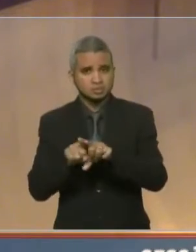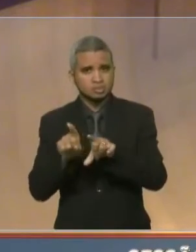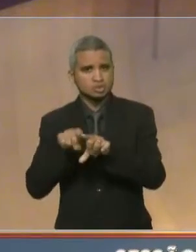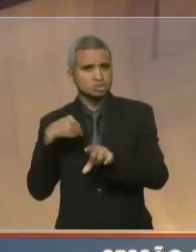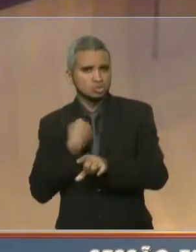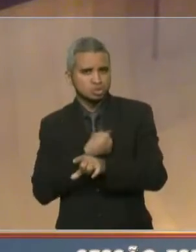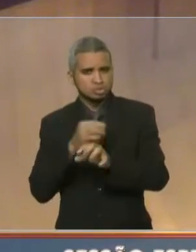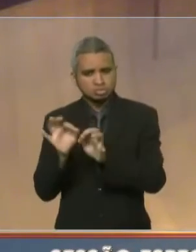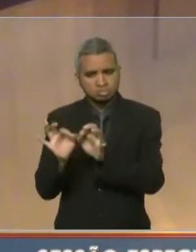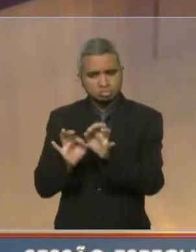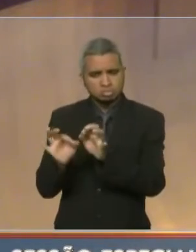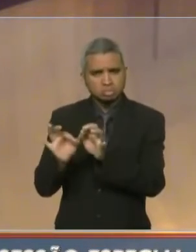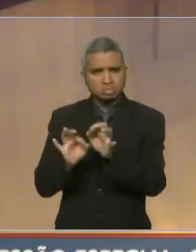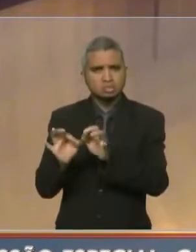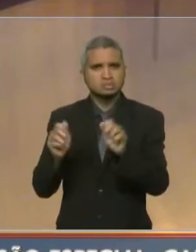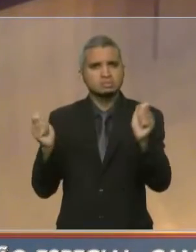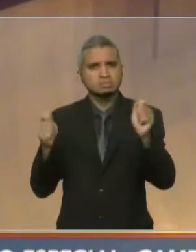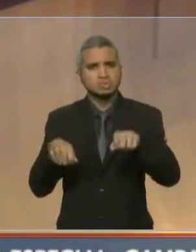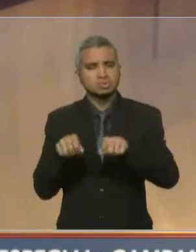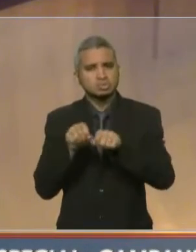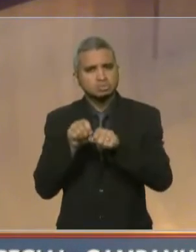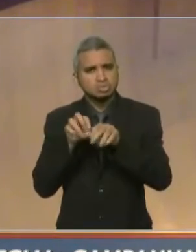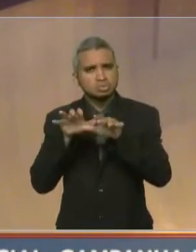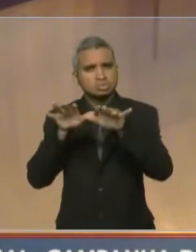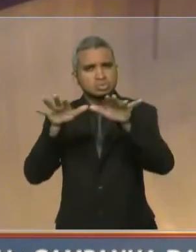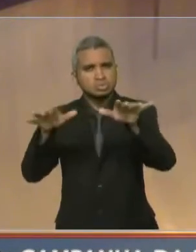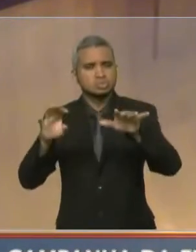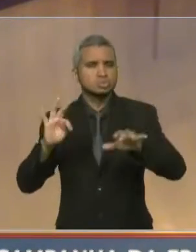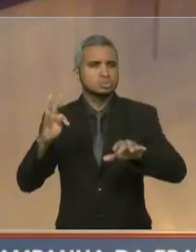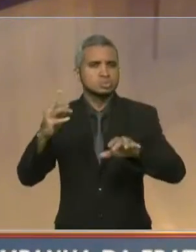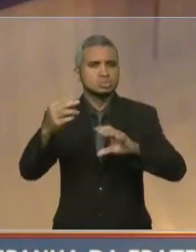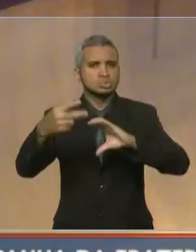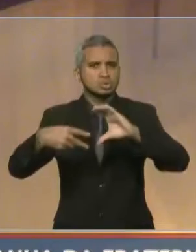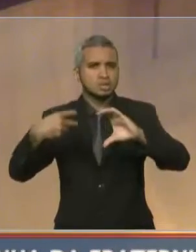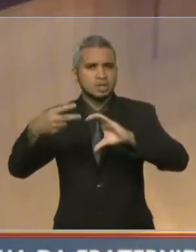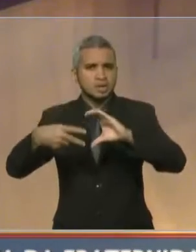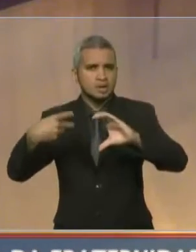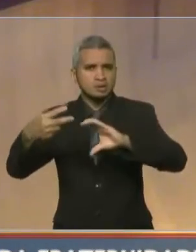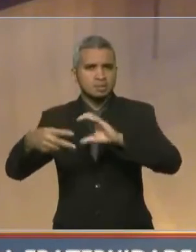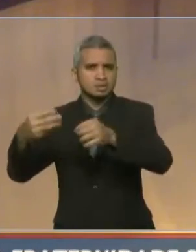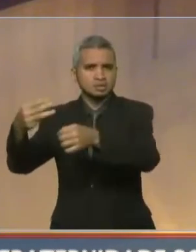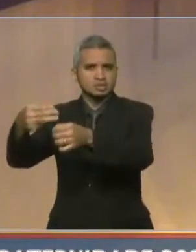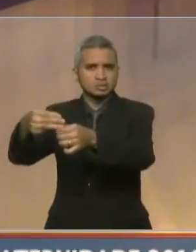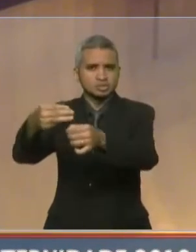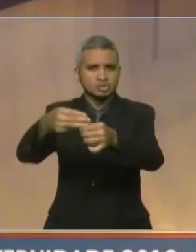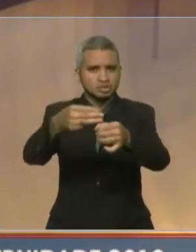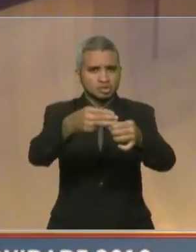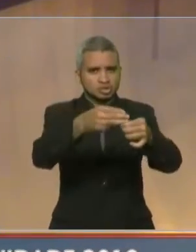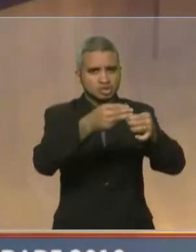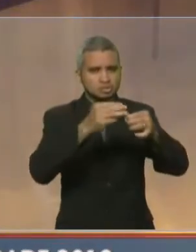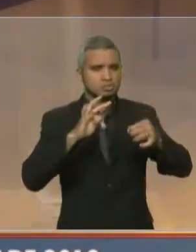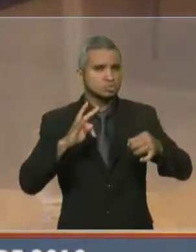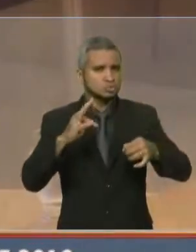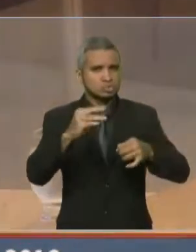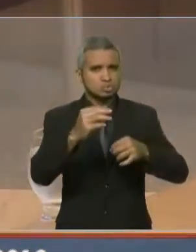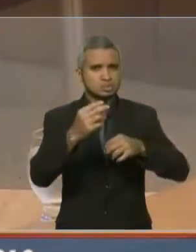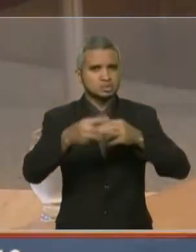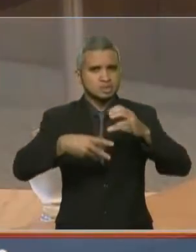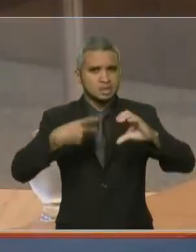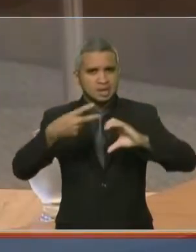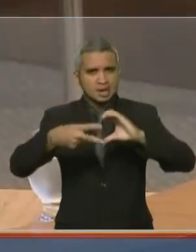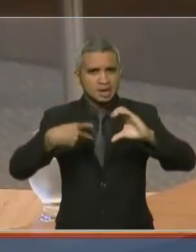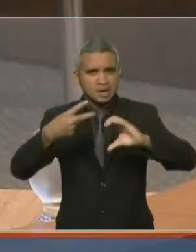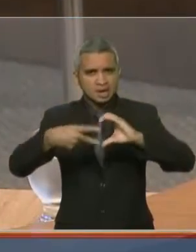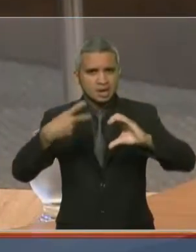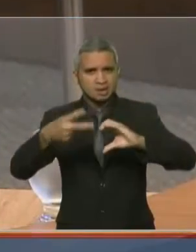vereadores que compõem a nossa arquidiocese, todas as câmaras de vereadores que compõem o Estado do Maranhão, e bom seria que